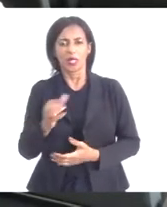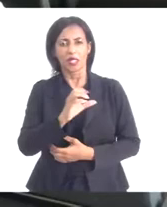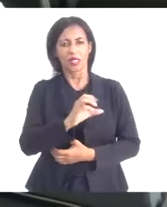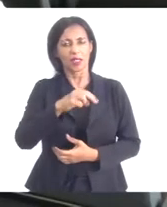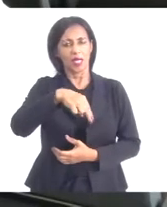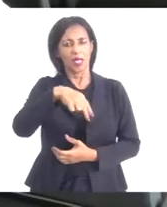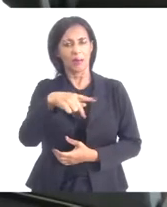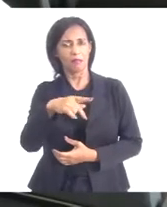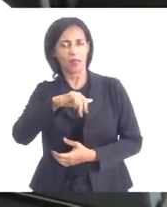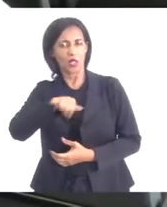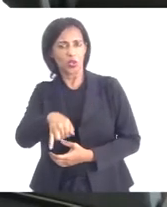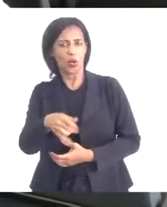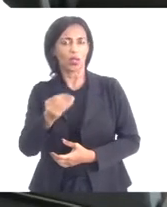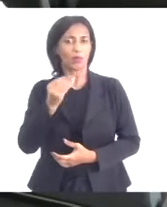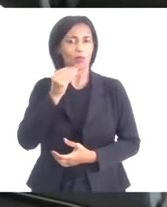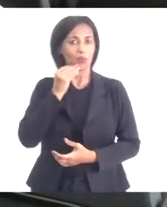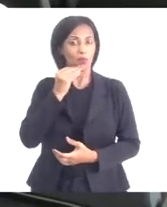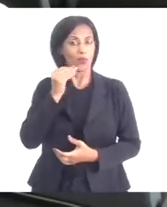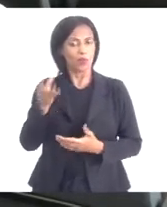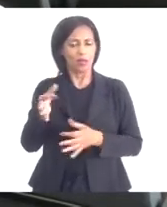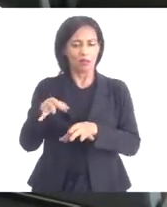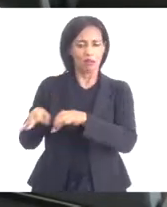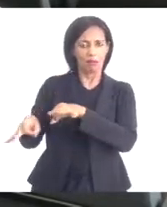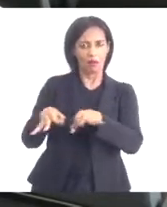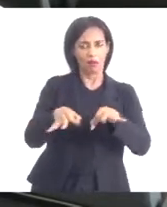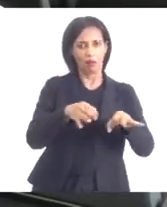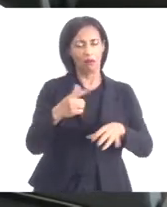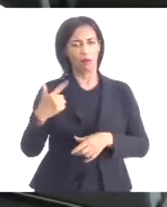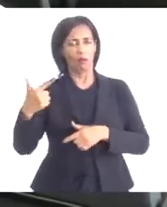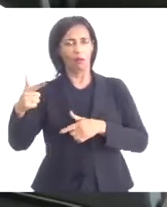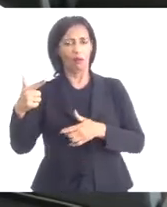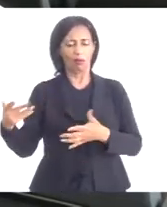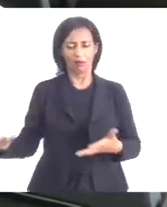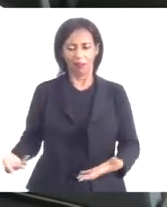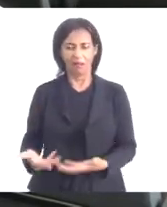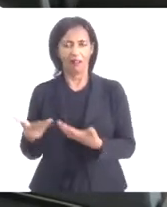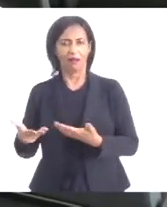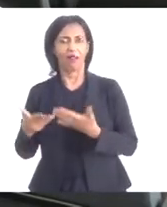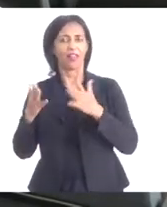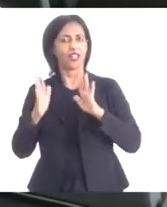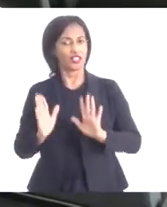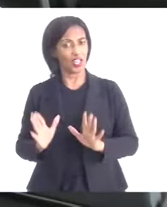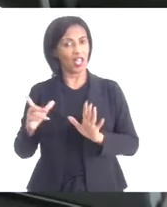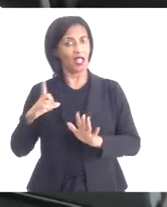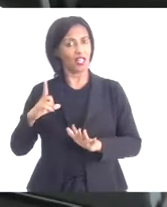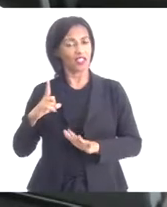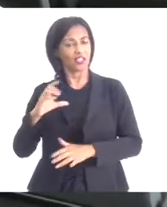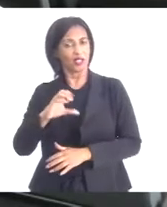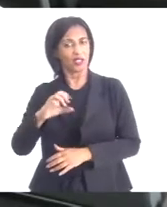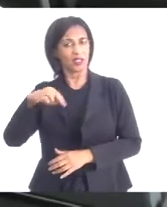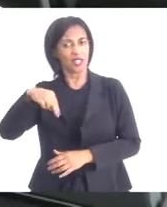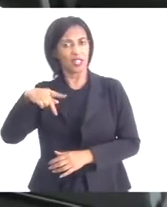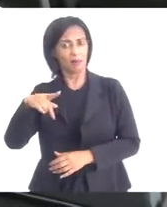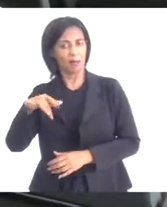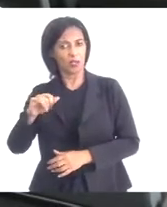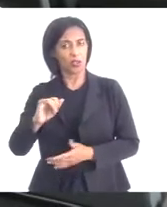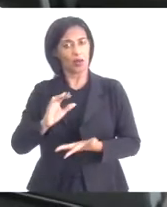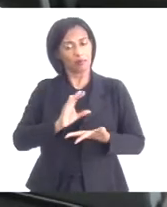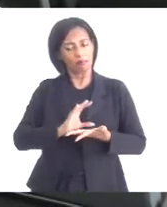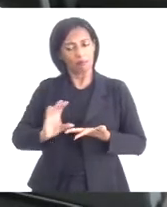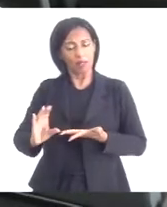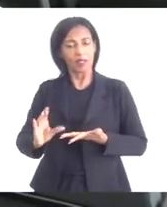CNPJ pudessem se organizar com outras iniciativas que tinham CNPJ para serem